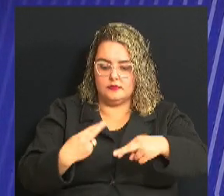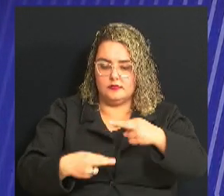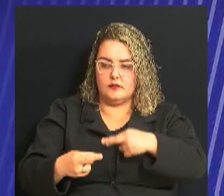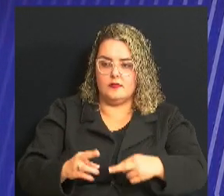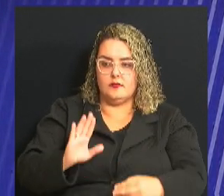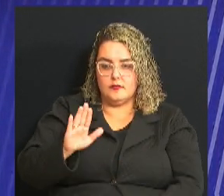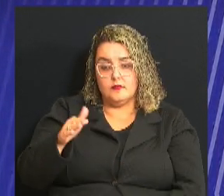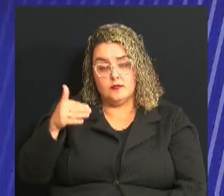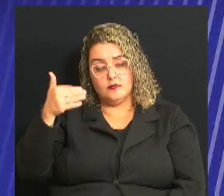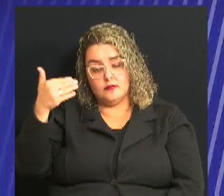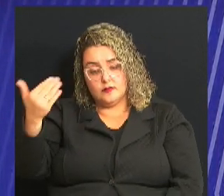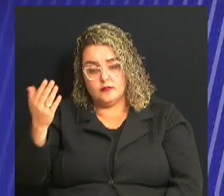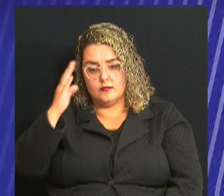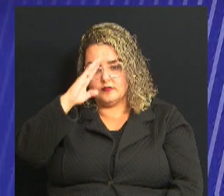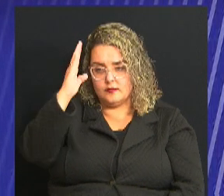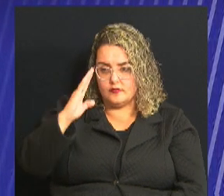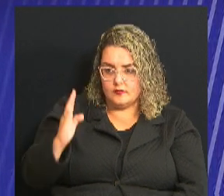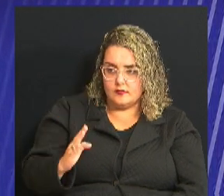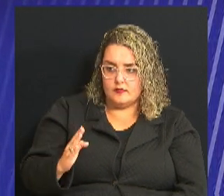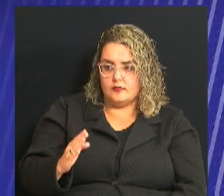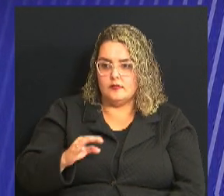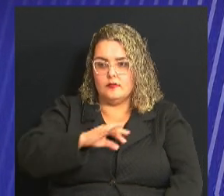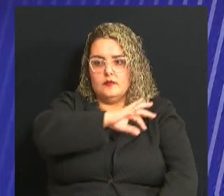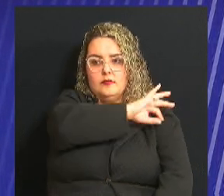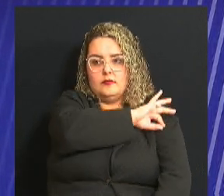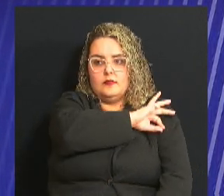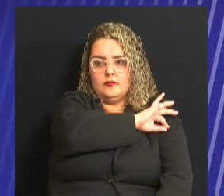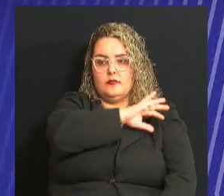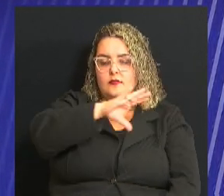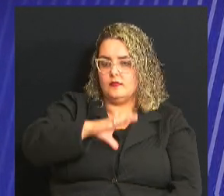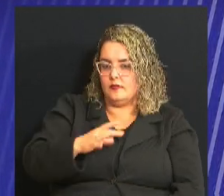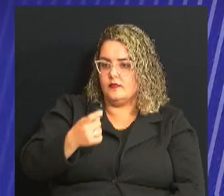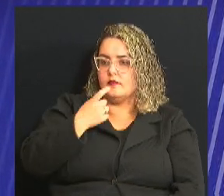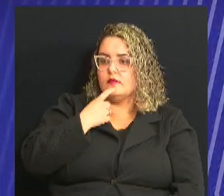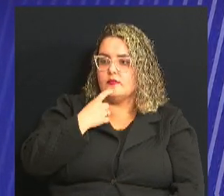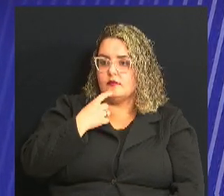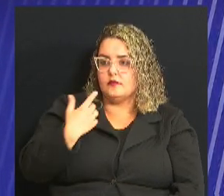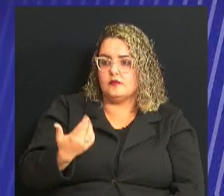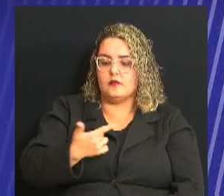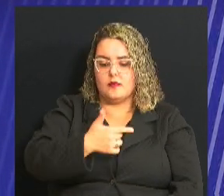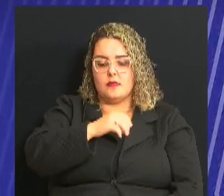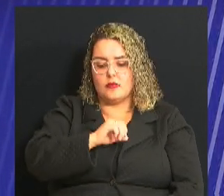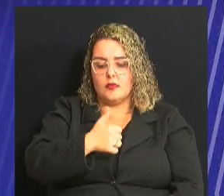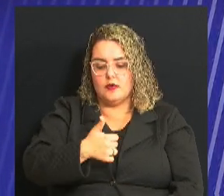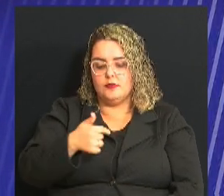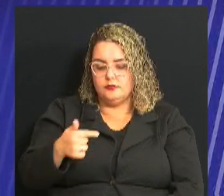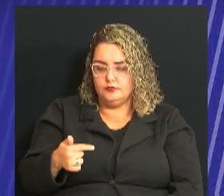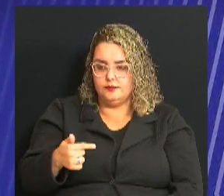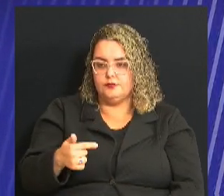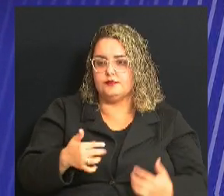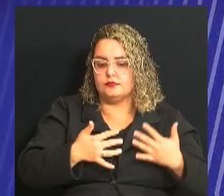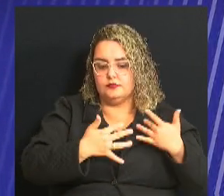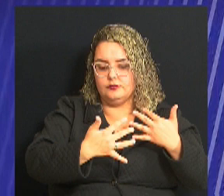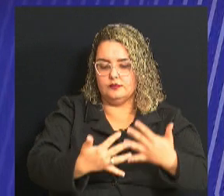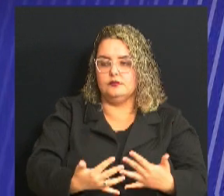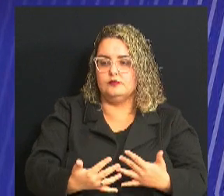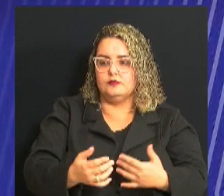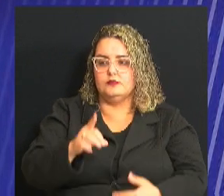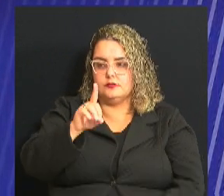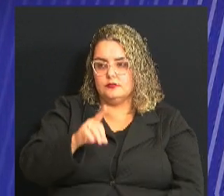internacionais da Prefeitura de Campinas. Desde 2017, é diretor de relações